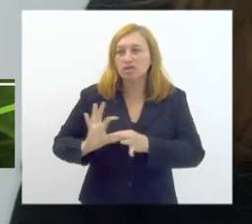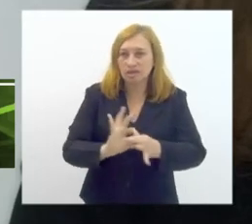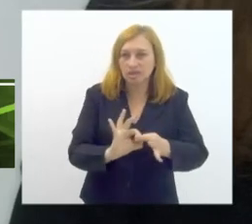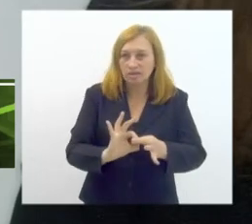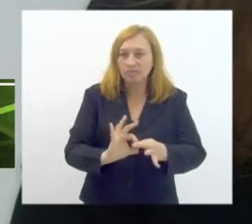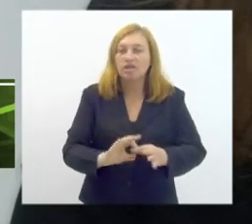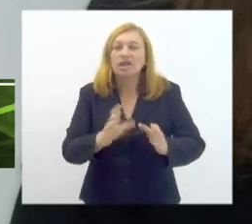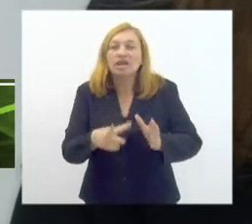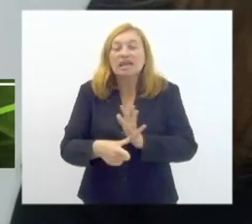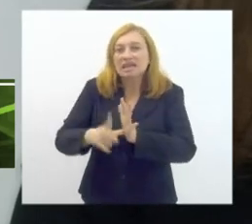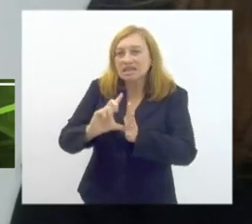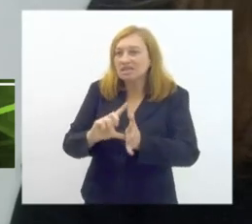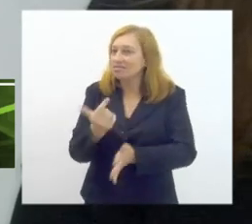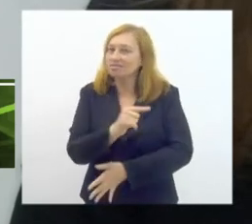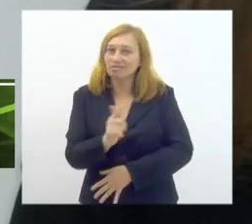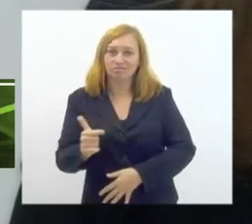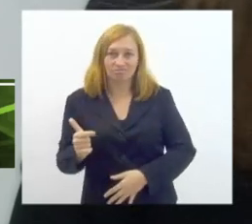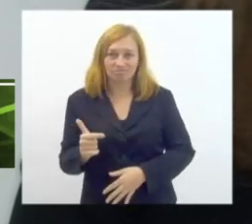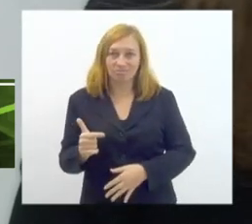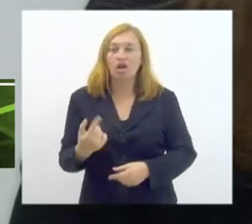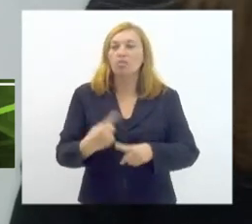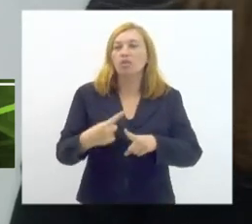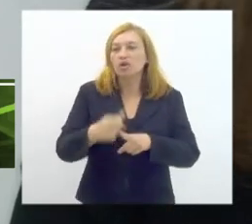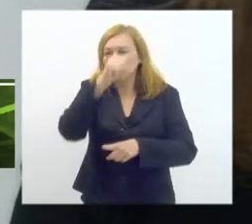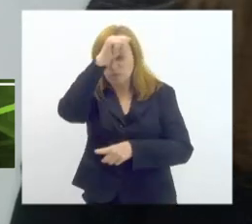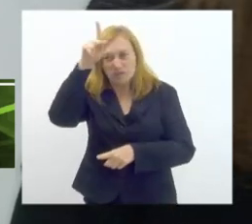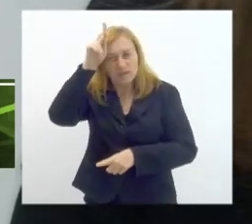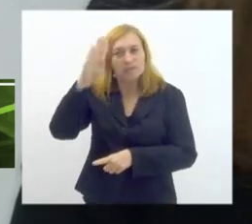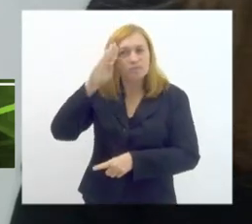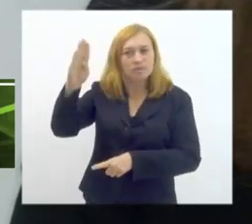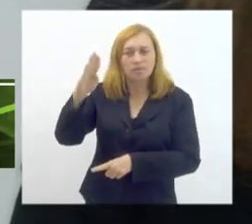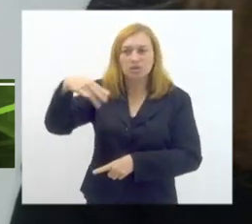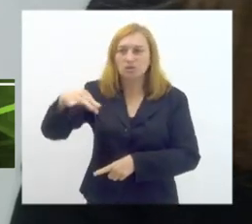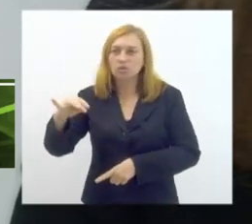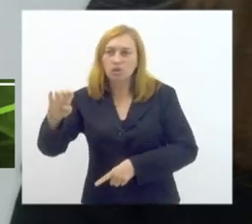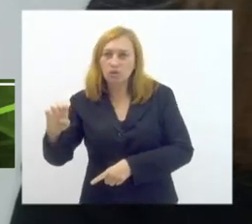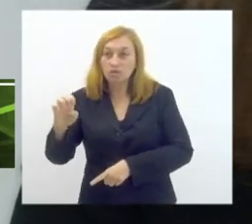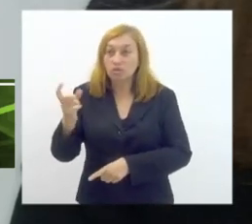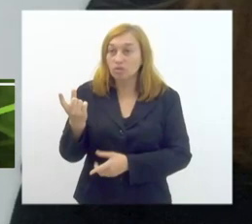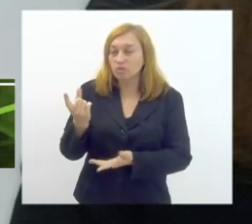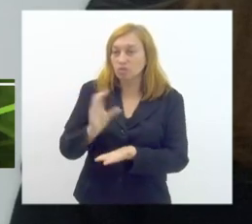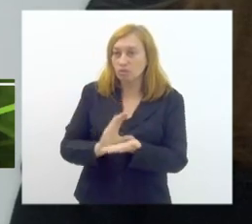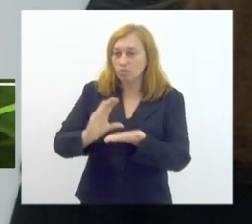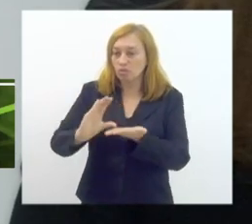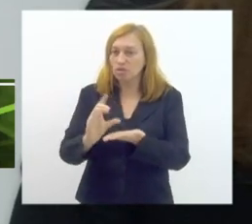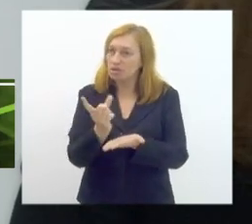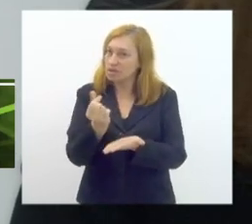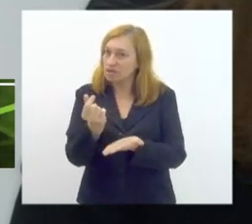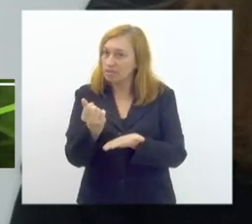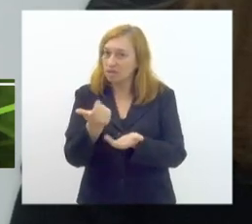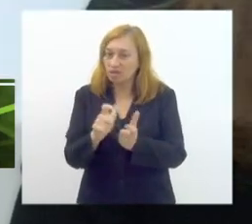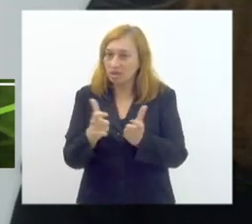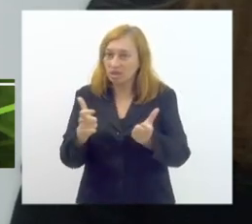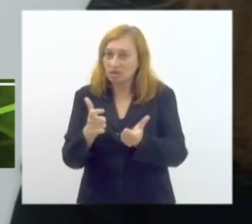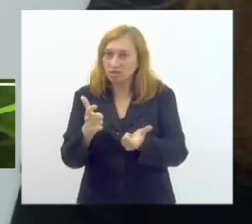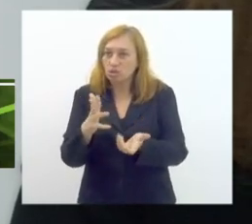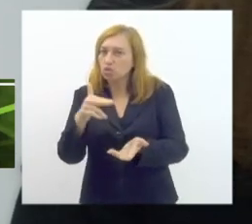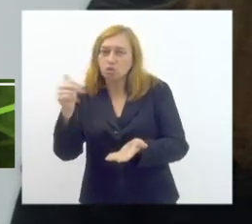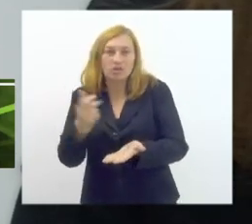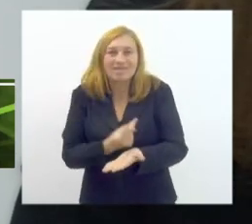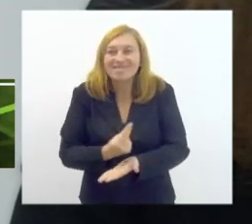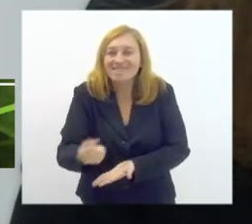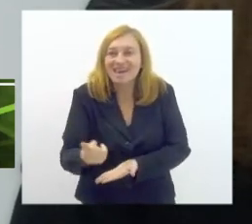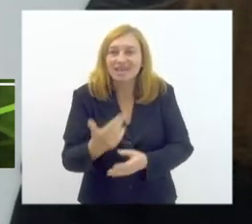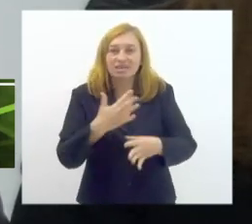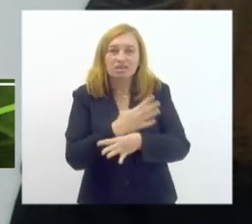e que antes não era assim, porque os prefeitos, principalmente do Norte, com seus orçamentos muito grandes, nunca saíam de suas cidades para